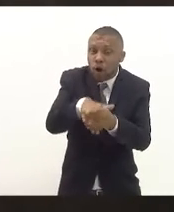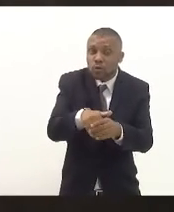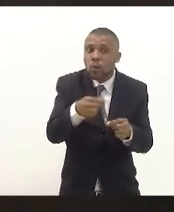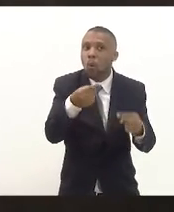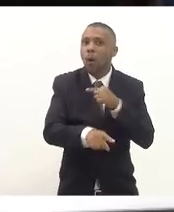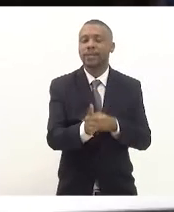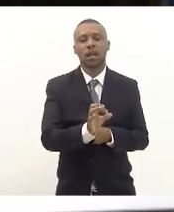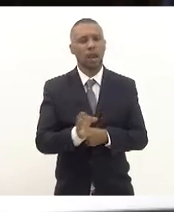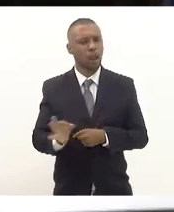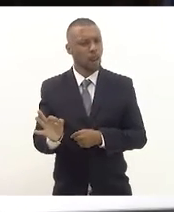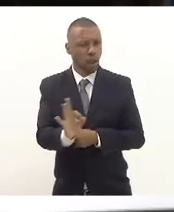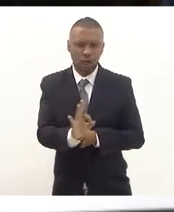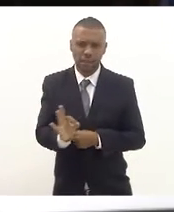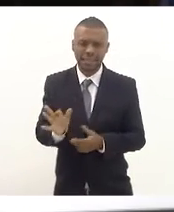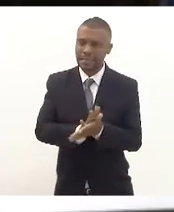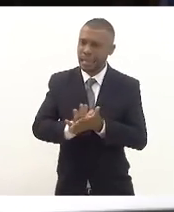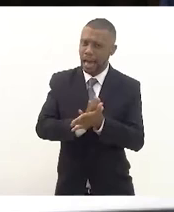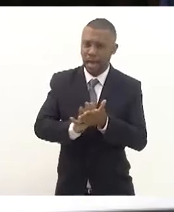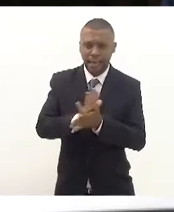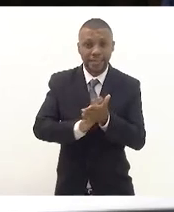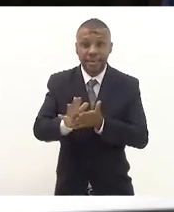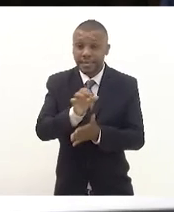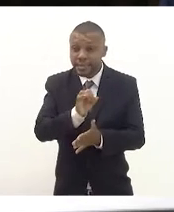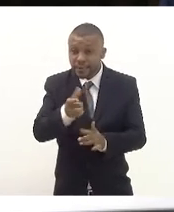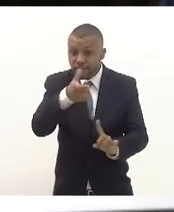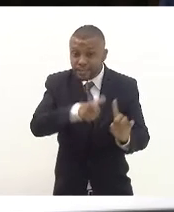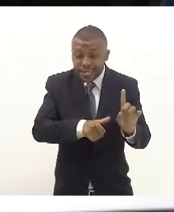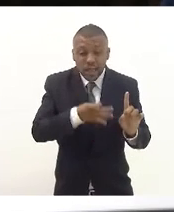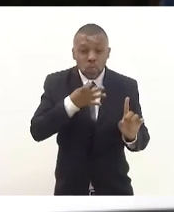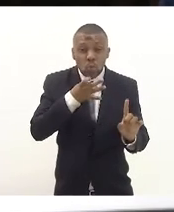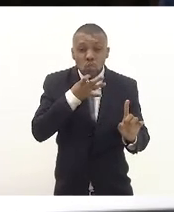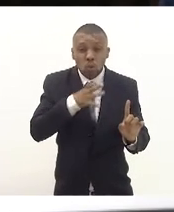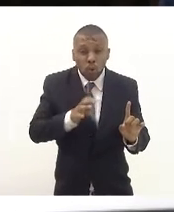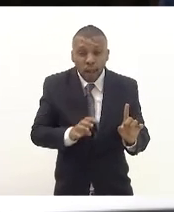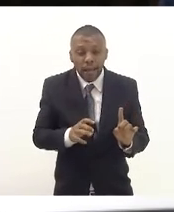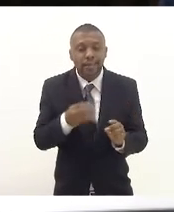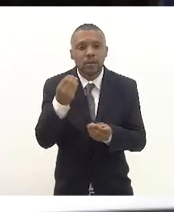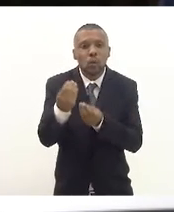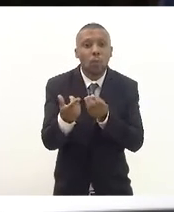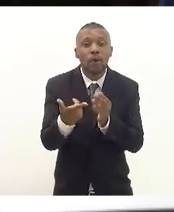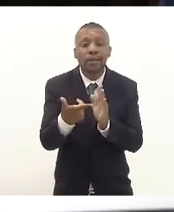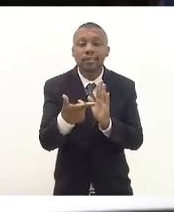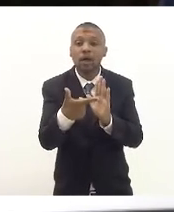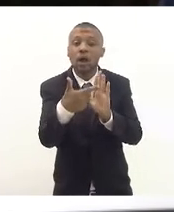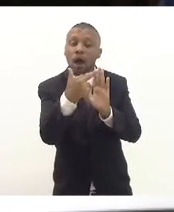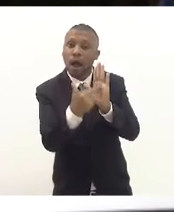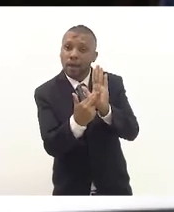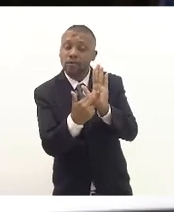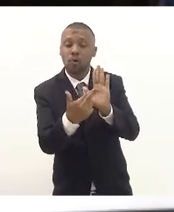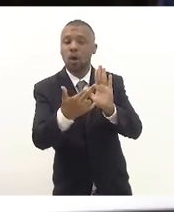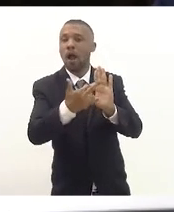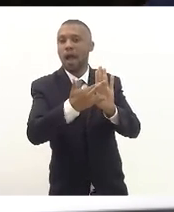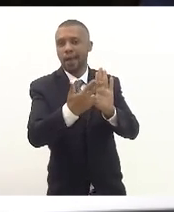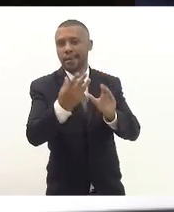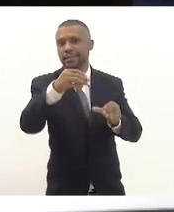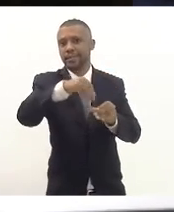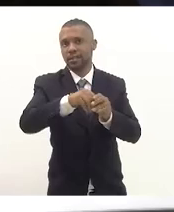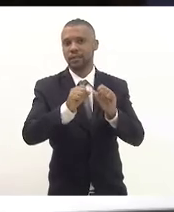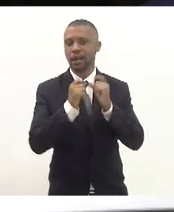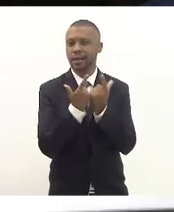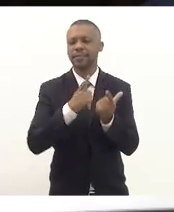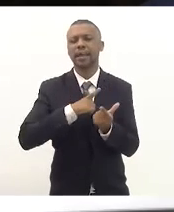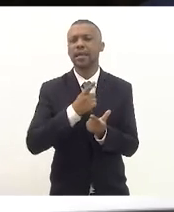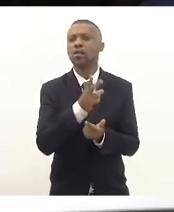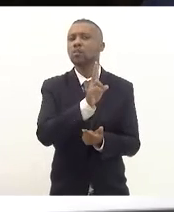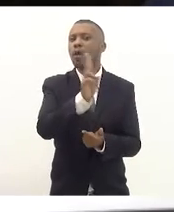e para quem não conhece esse rito e o Regimento essa casa tem muitos